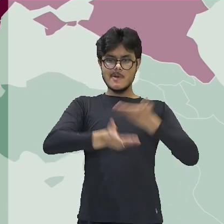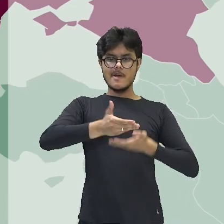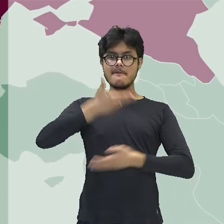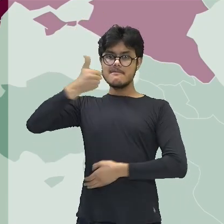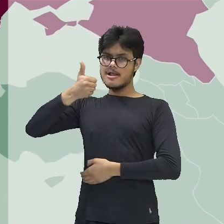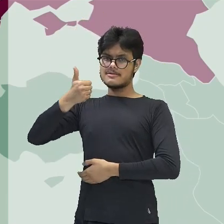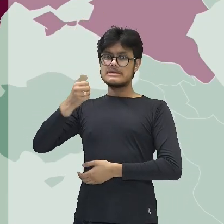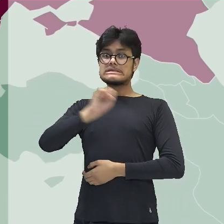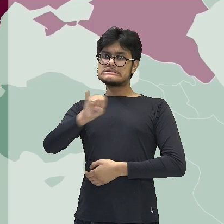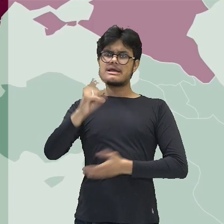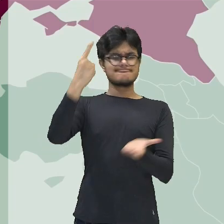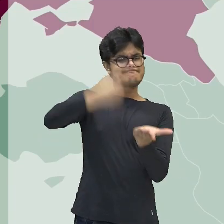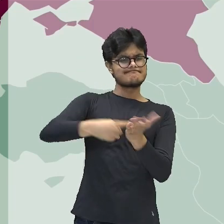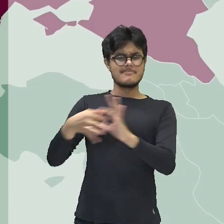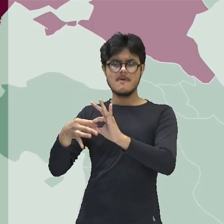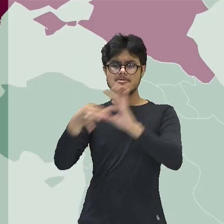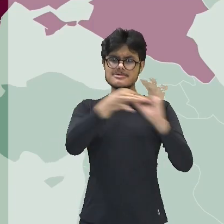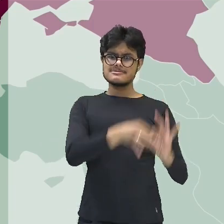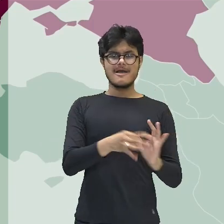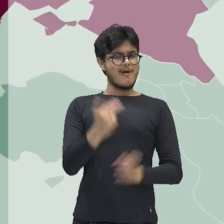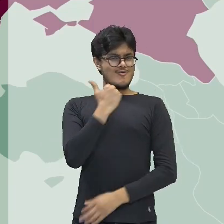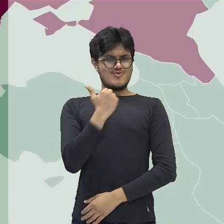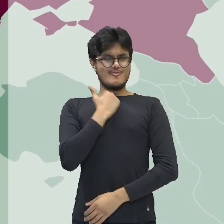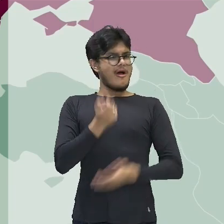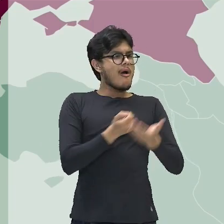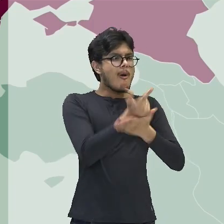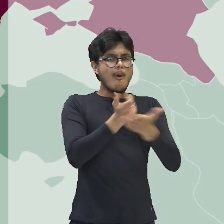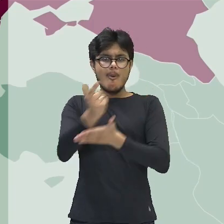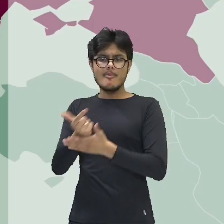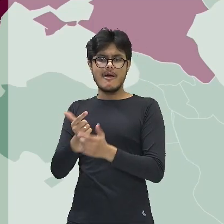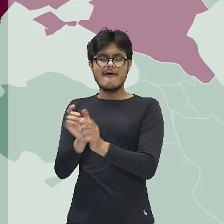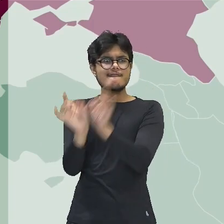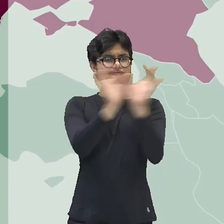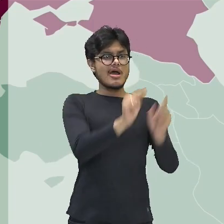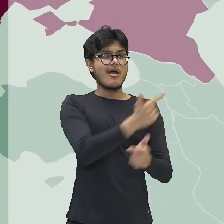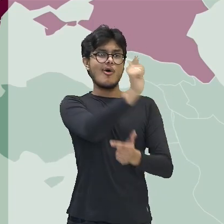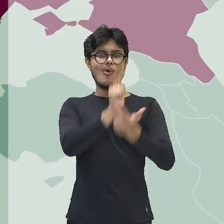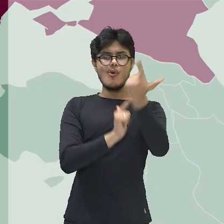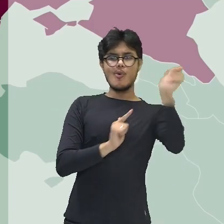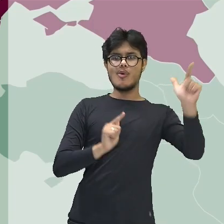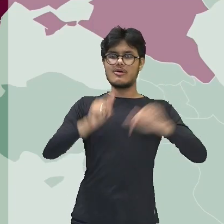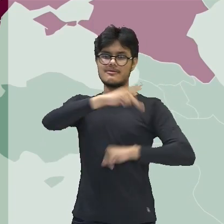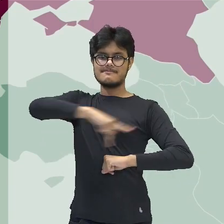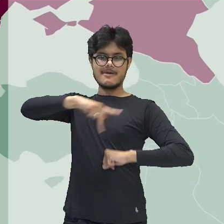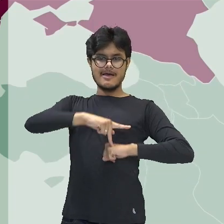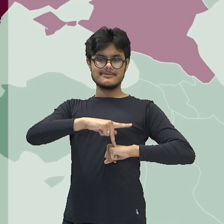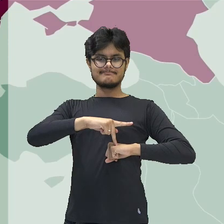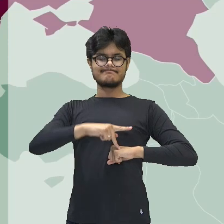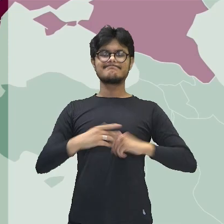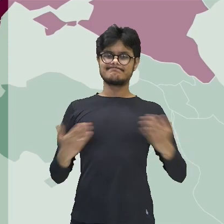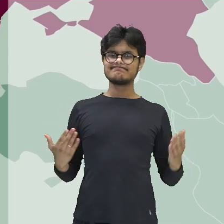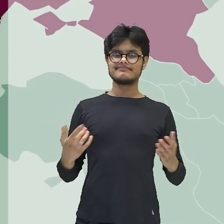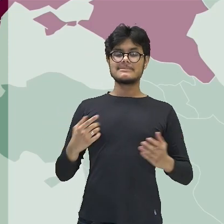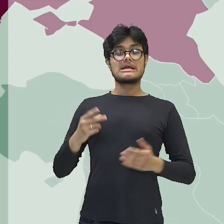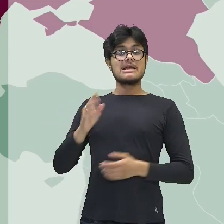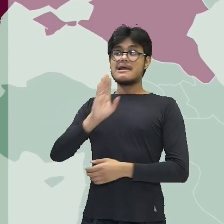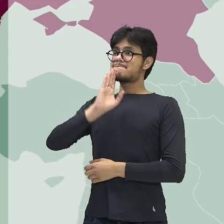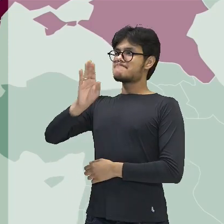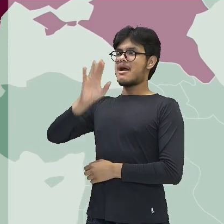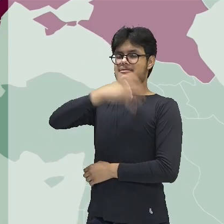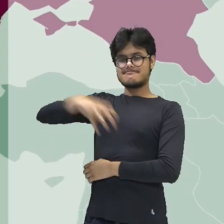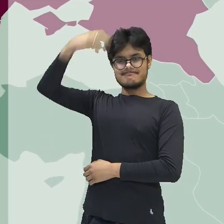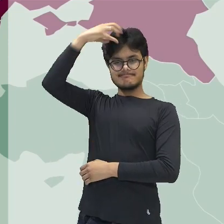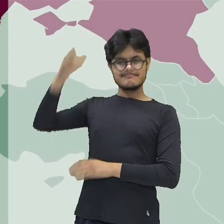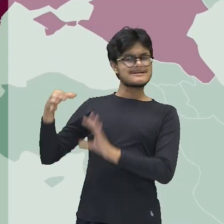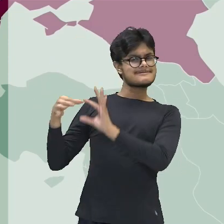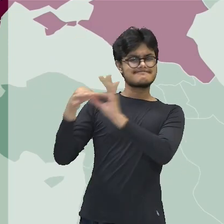pacto, as colônias eram impedidas de comprar e vender produtos de outras nações, mantendo assim relações